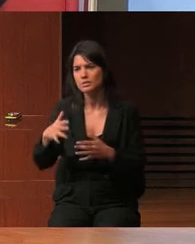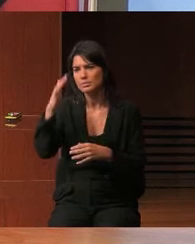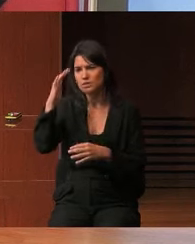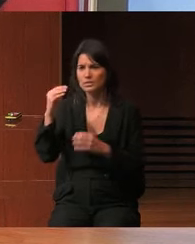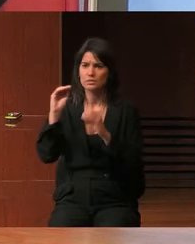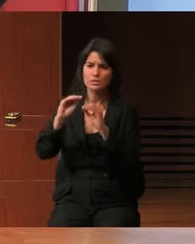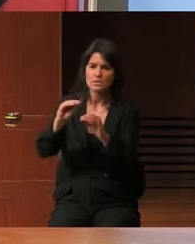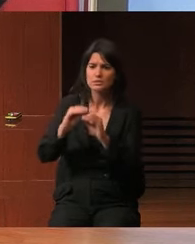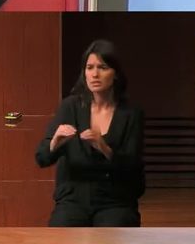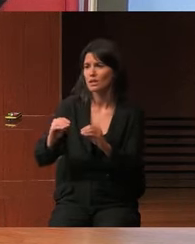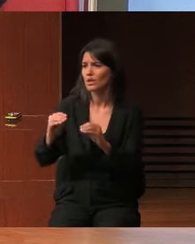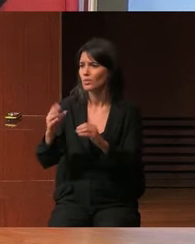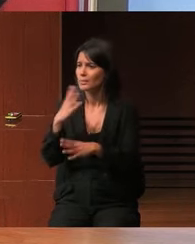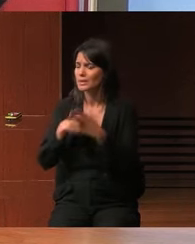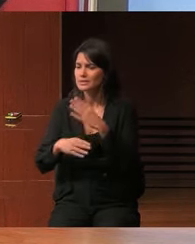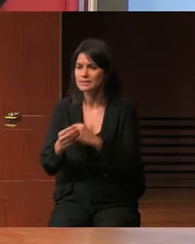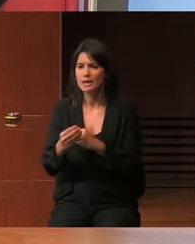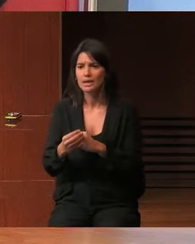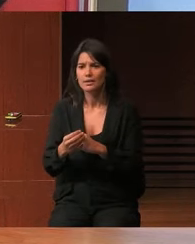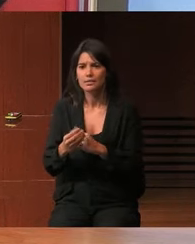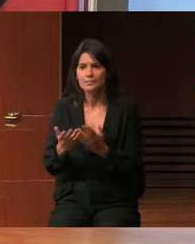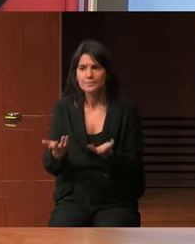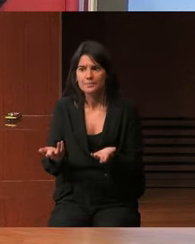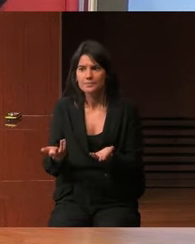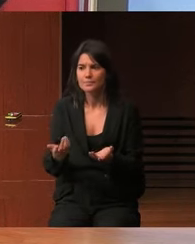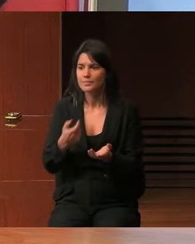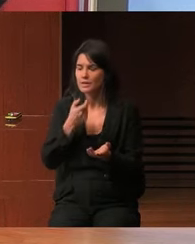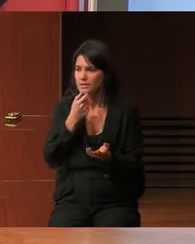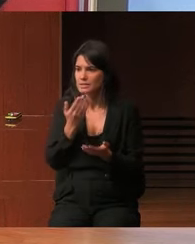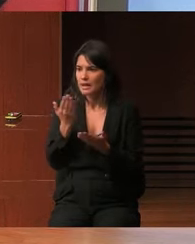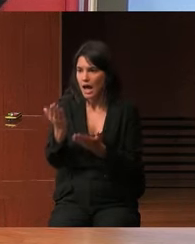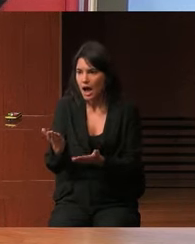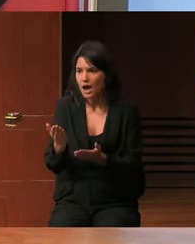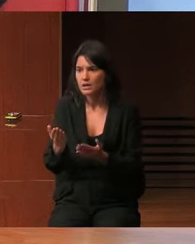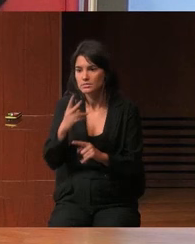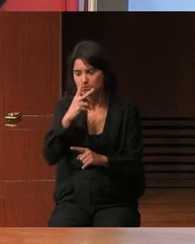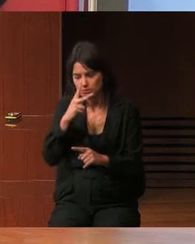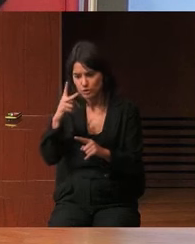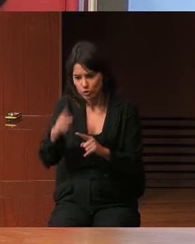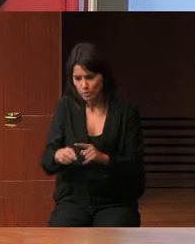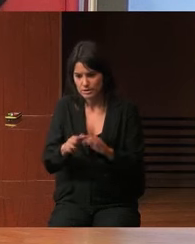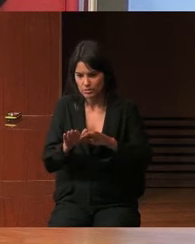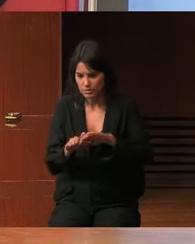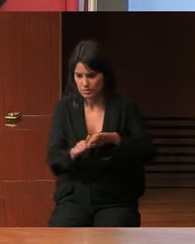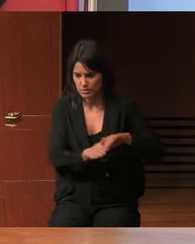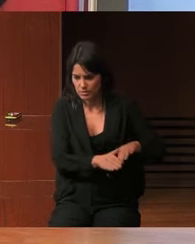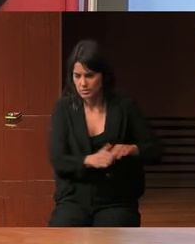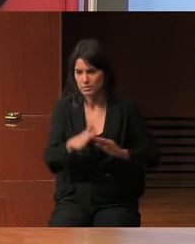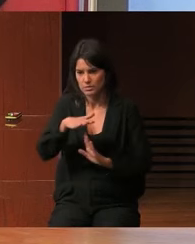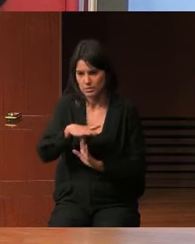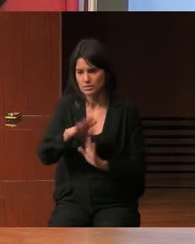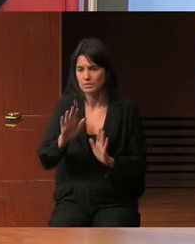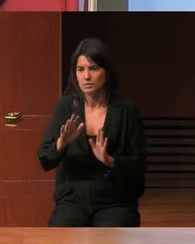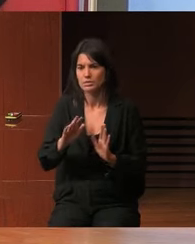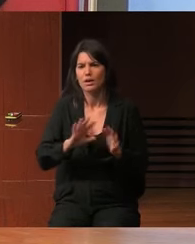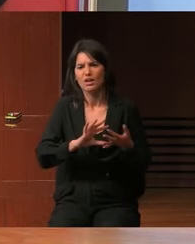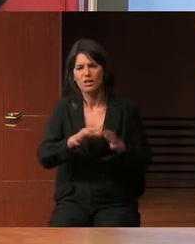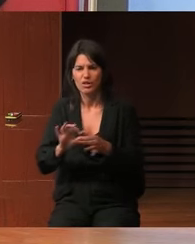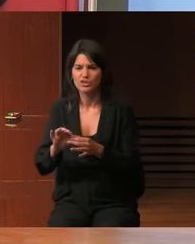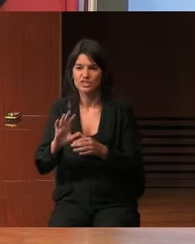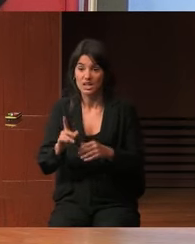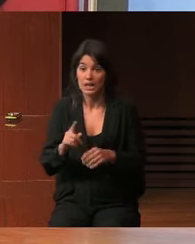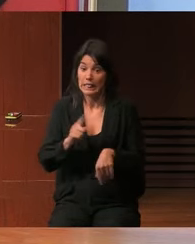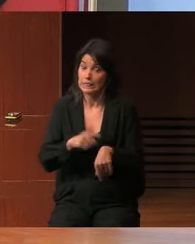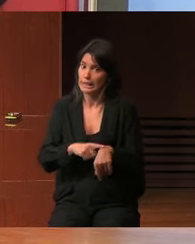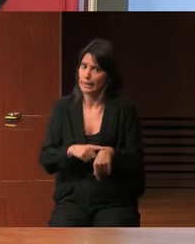ensino e aprendizagem sem essa ideia forte de interrupção, desde logo em relação a toda a lógica economicista do